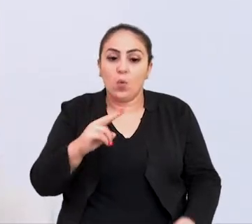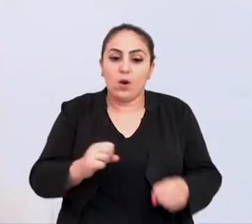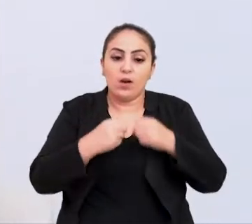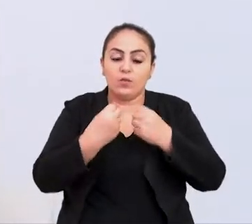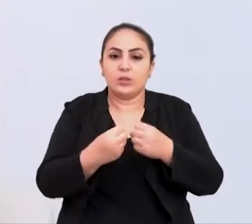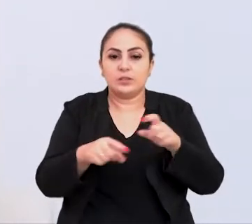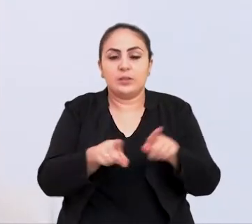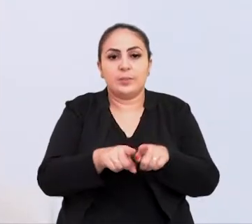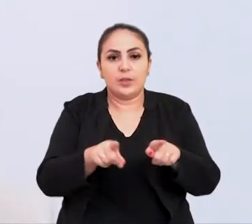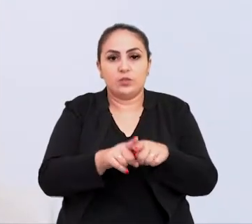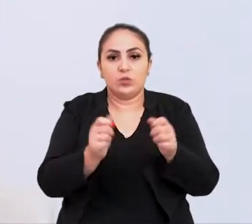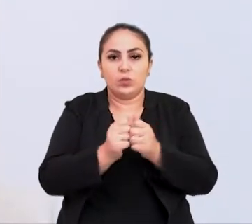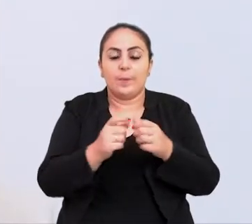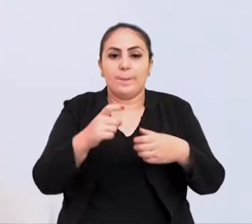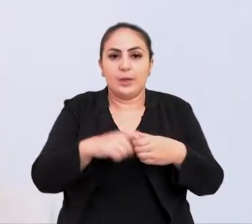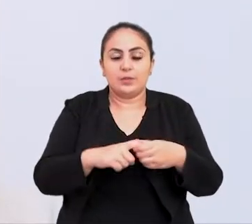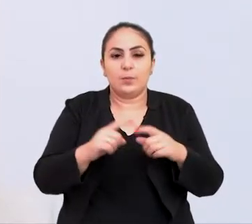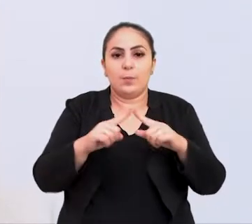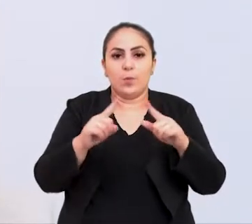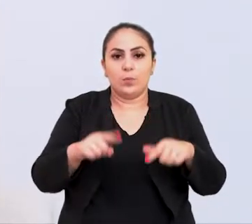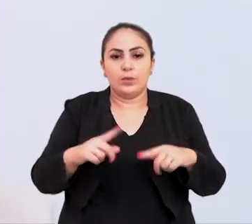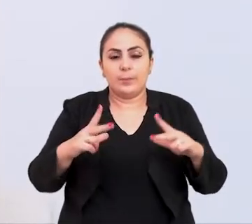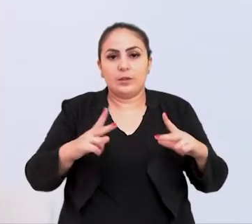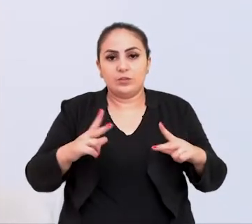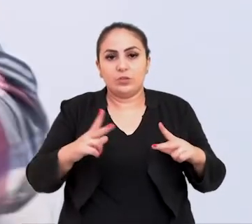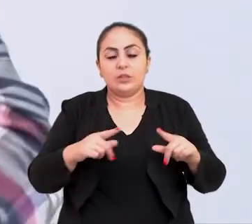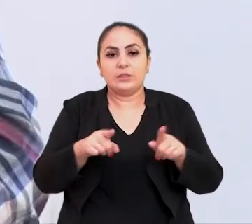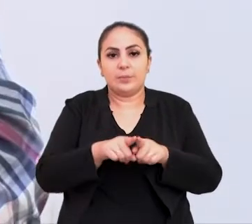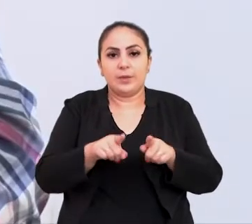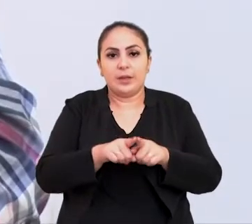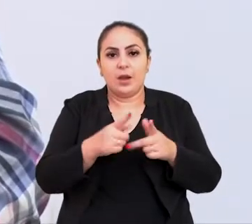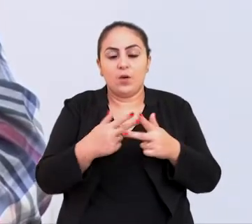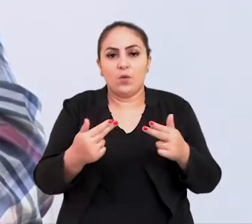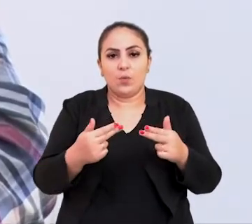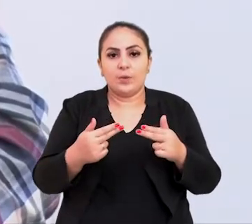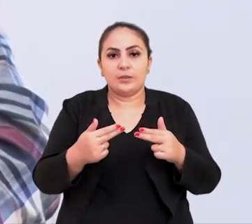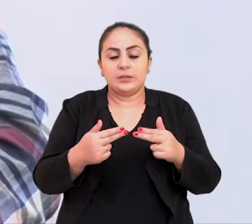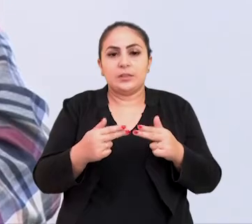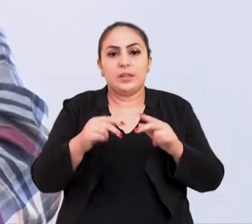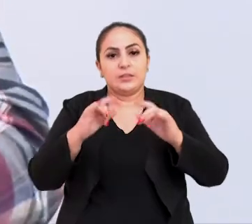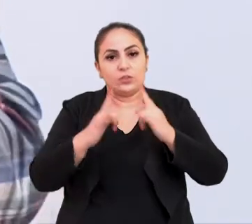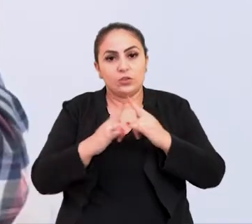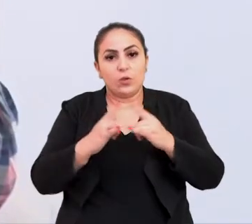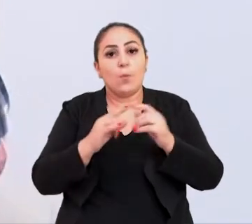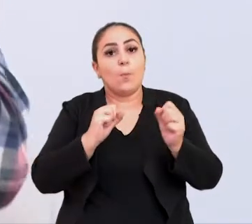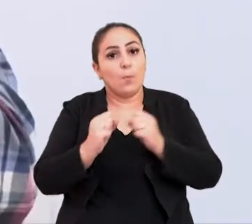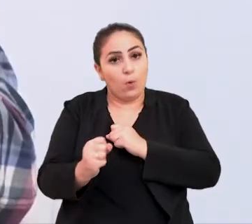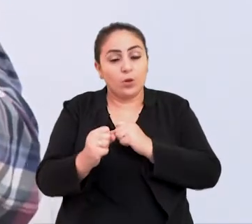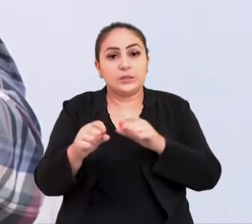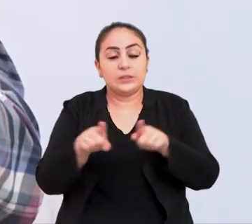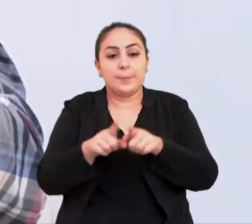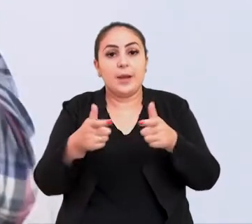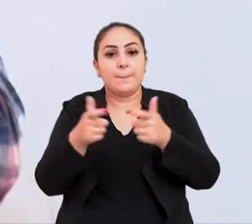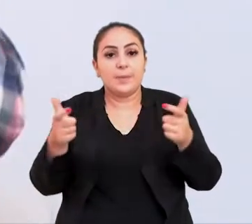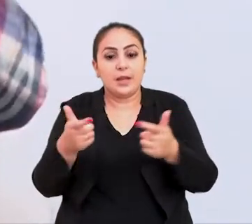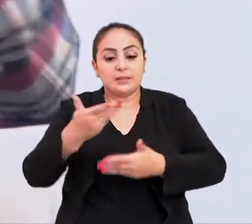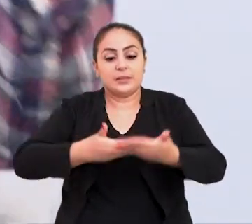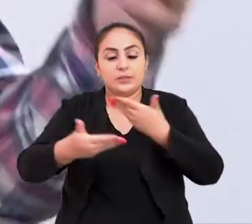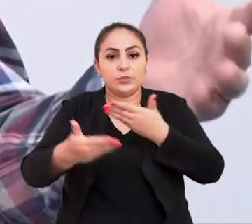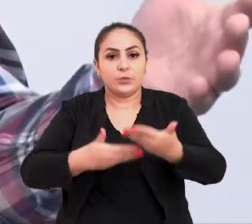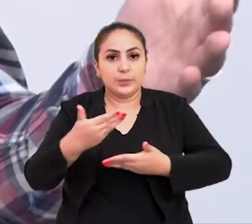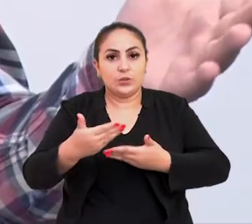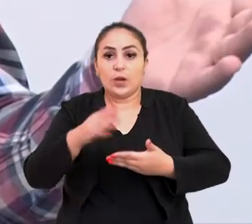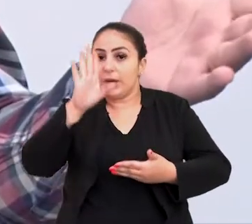ou de reforçar através de uma parceria público-privada também com alguma das instituições, porque você pode ampliar